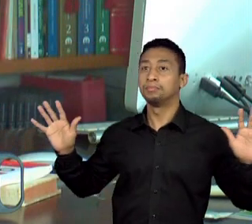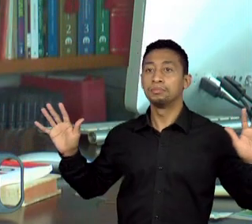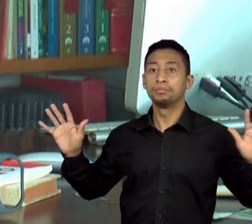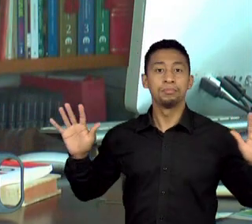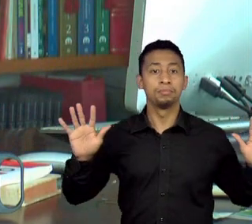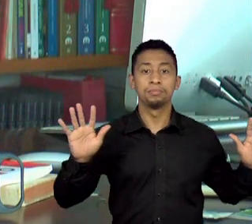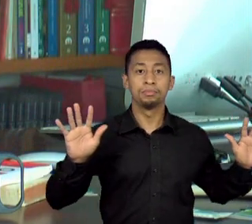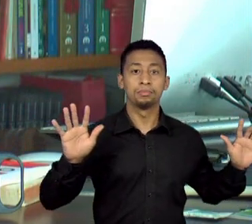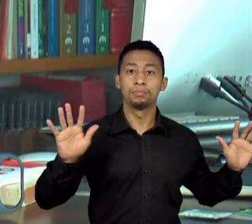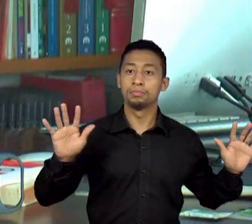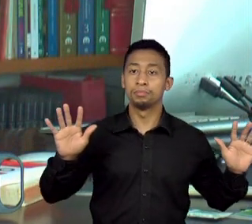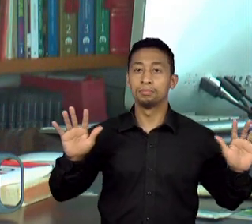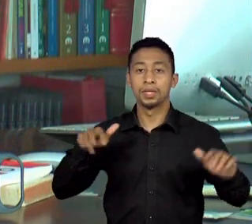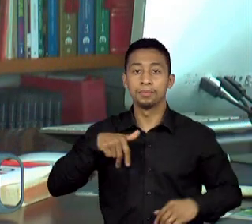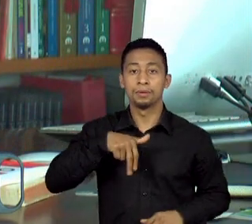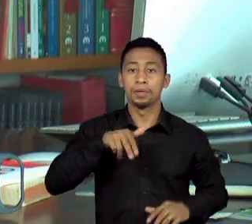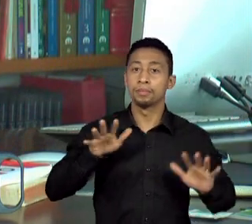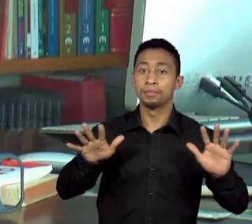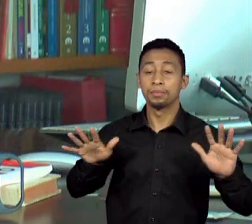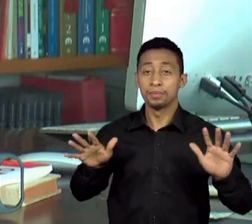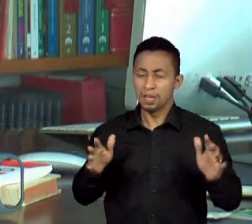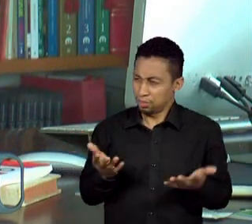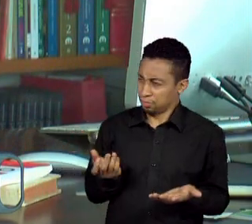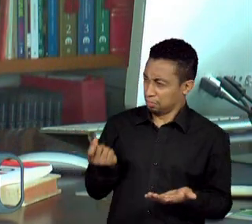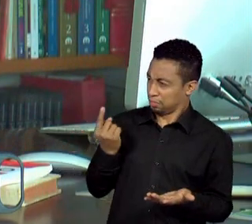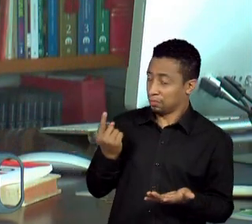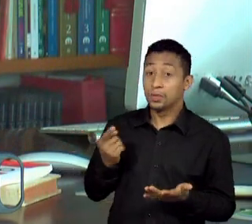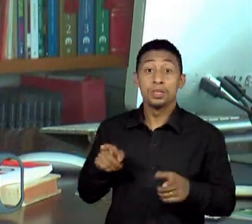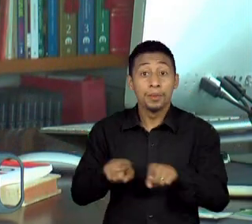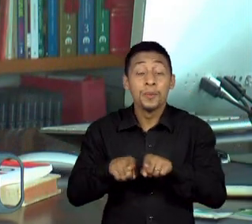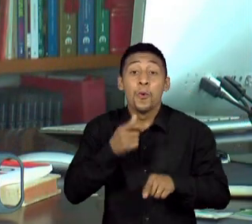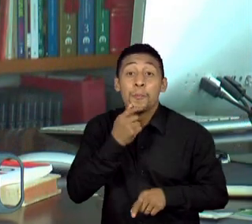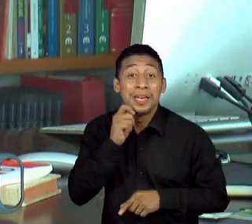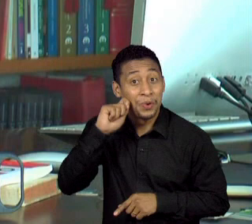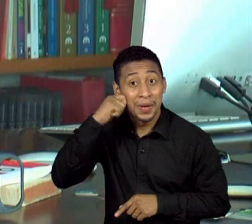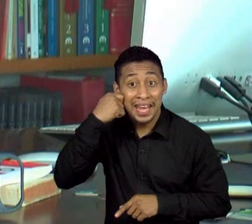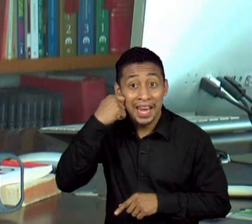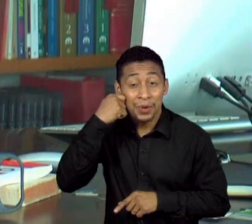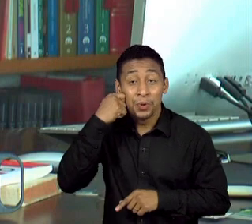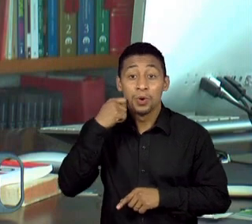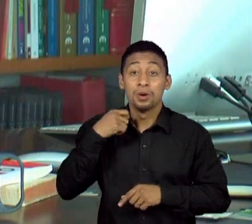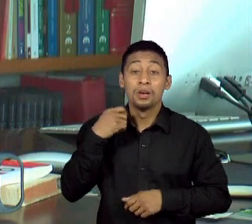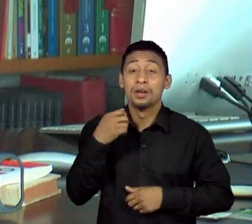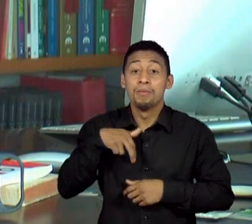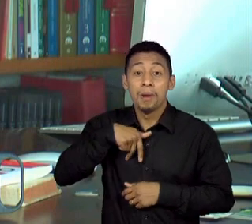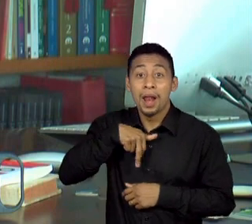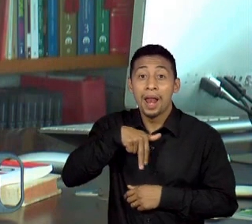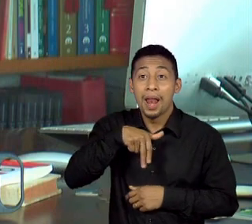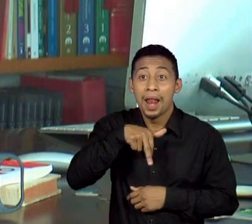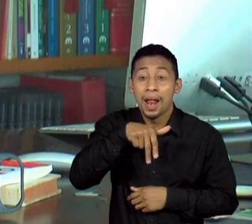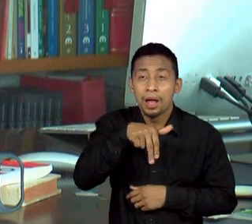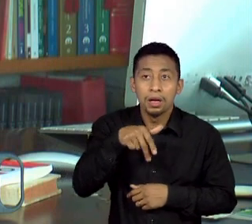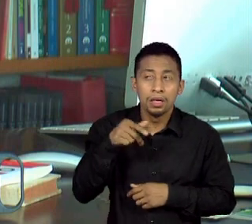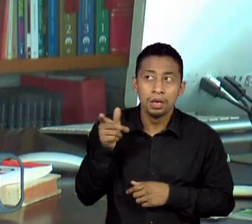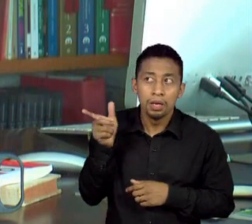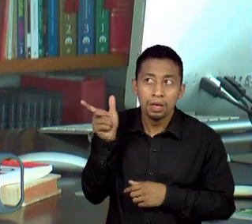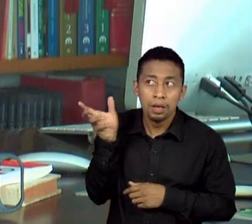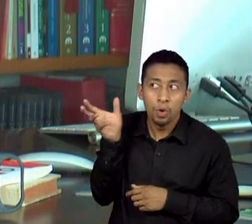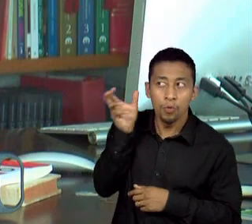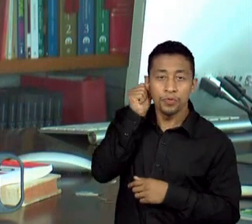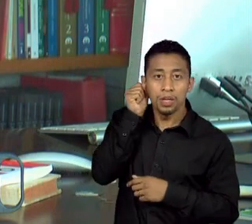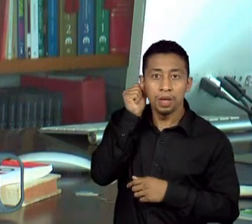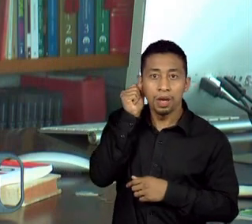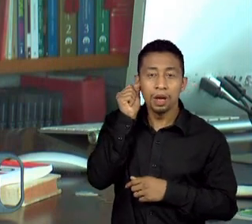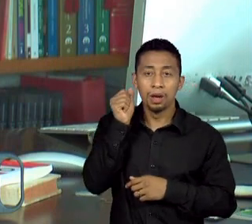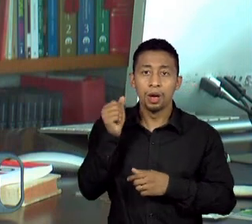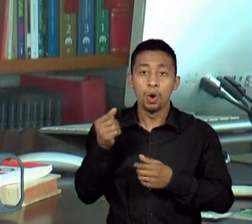quando ele atravessava o trânsito no meio dos carros, ele podia ouvir o barulho das portas travando. Esse